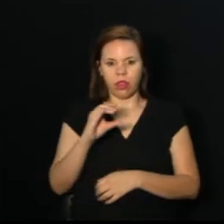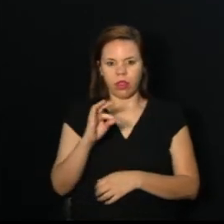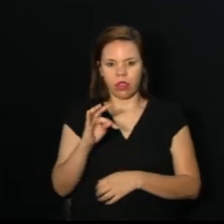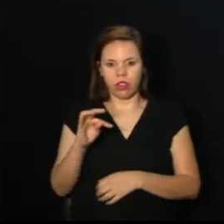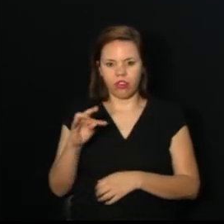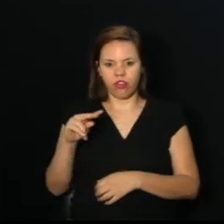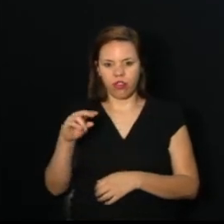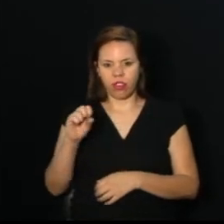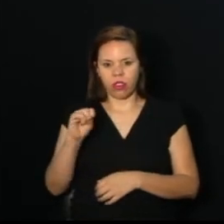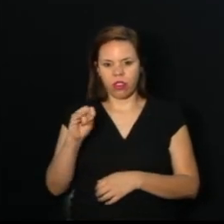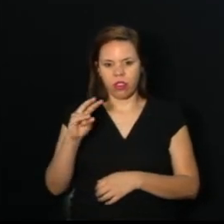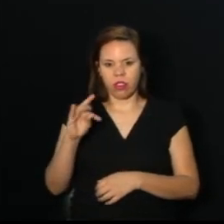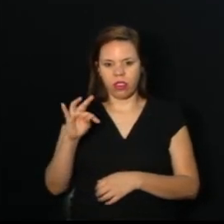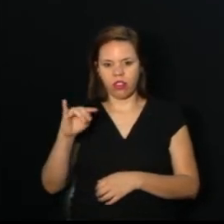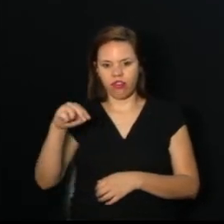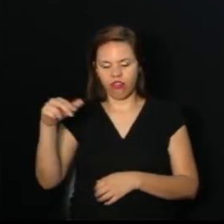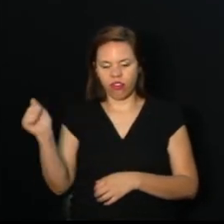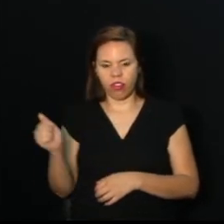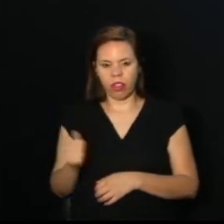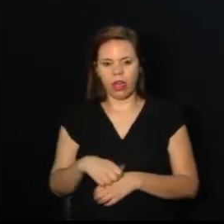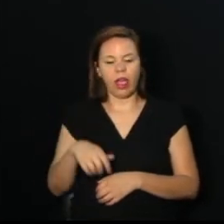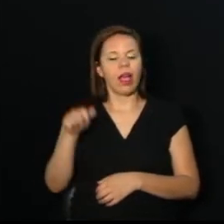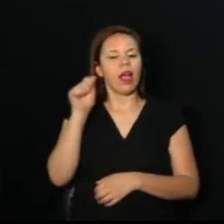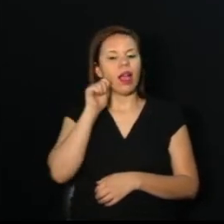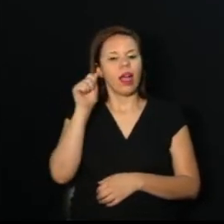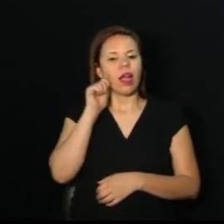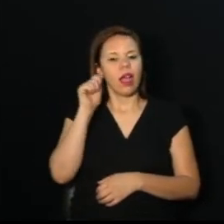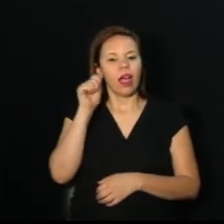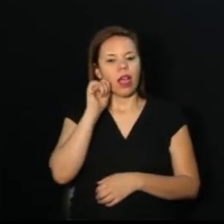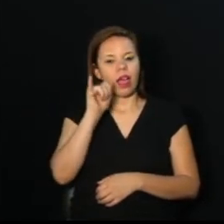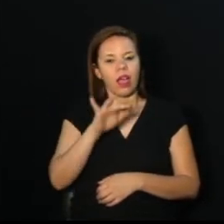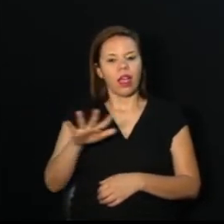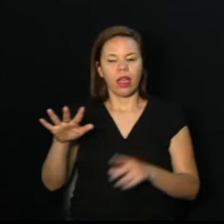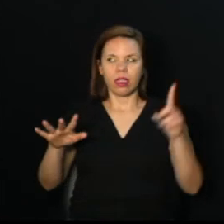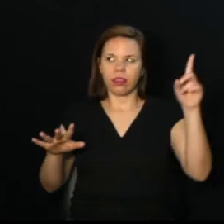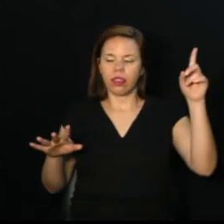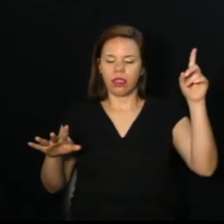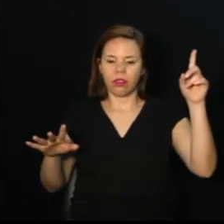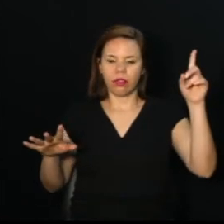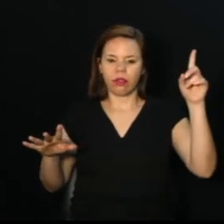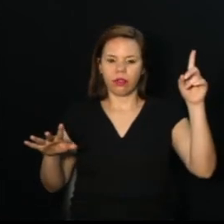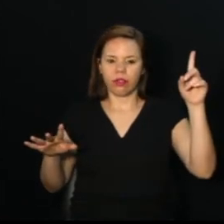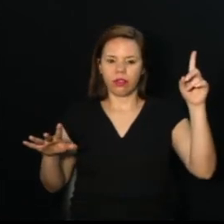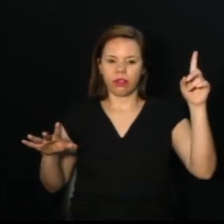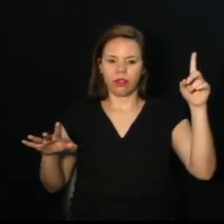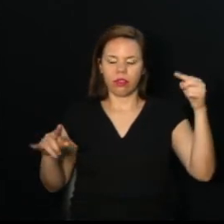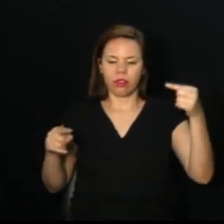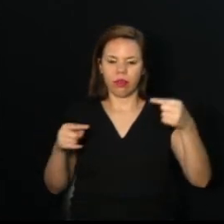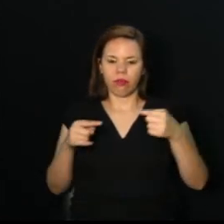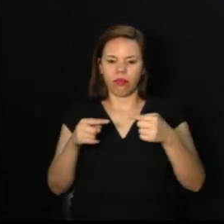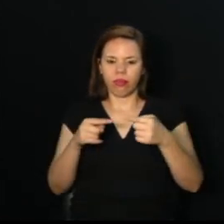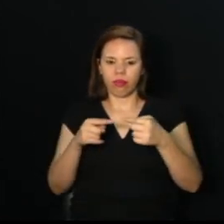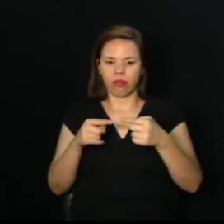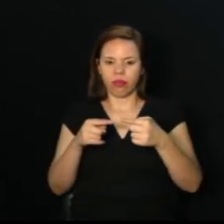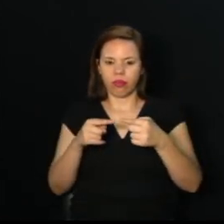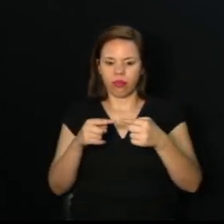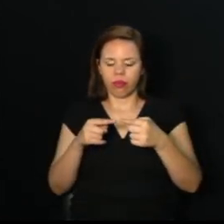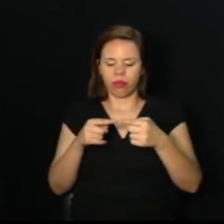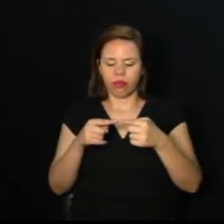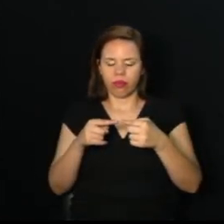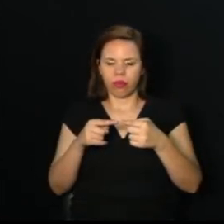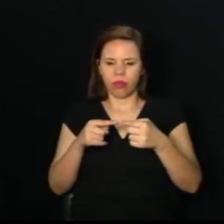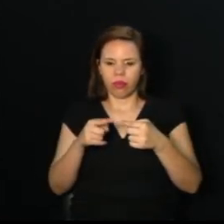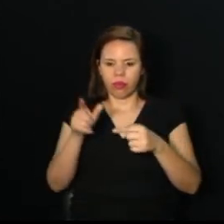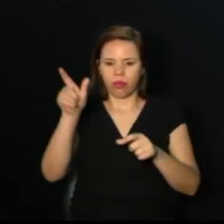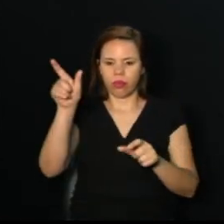Adão, numa figura em que Deus aponta o seu dedo ao